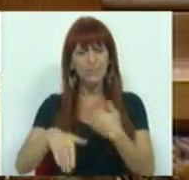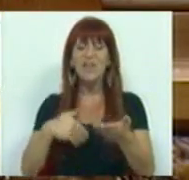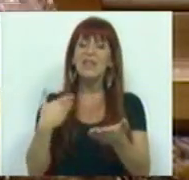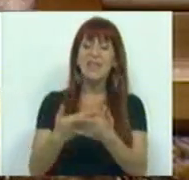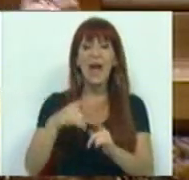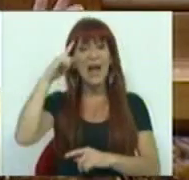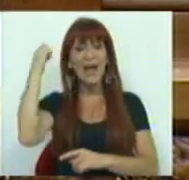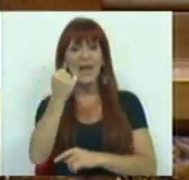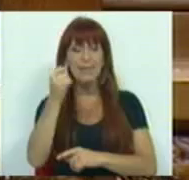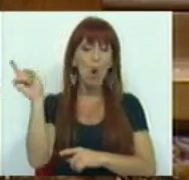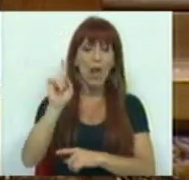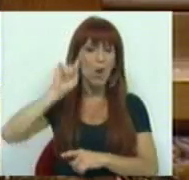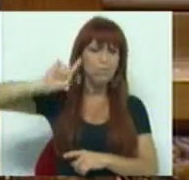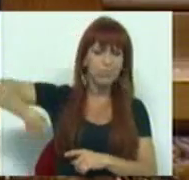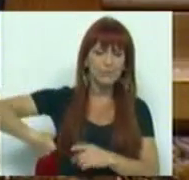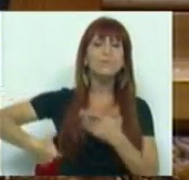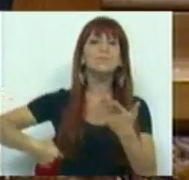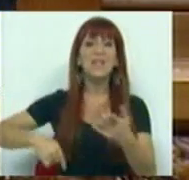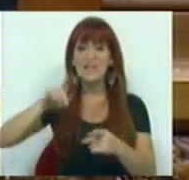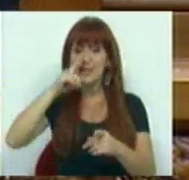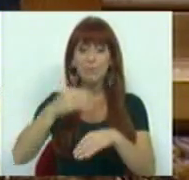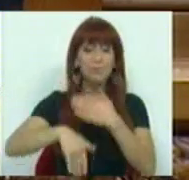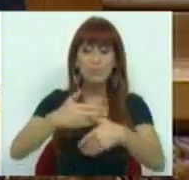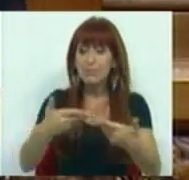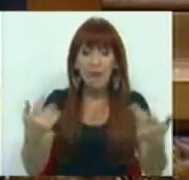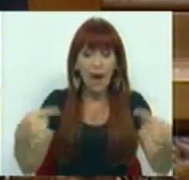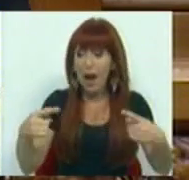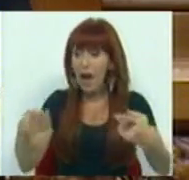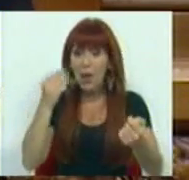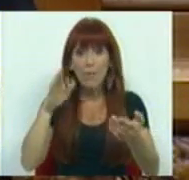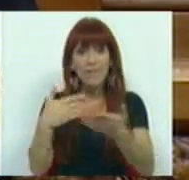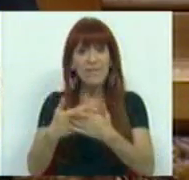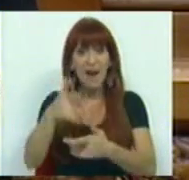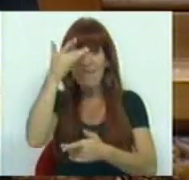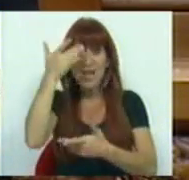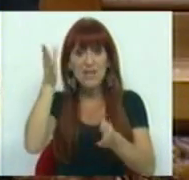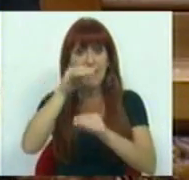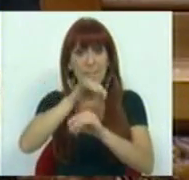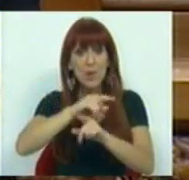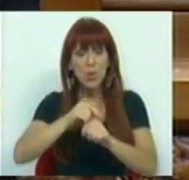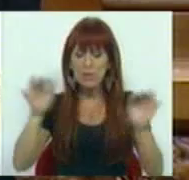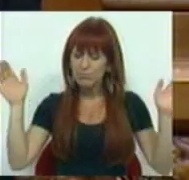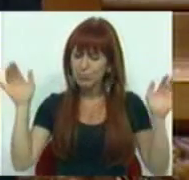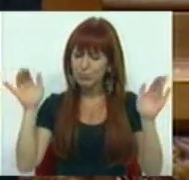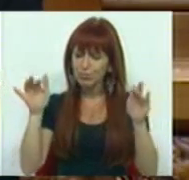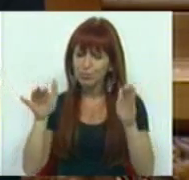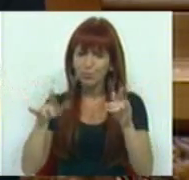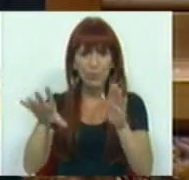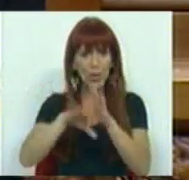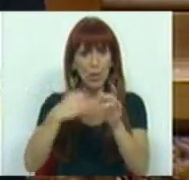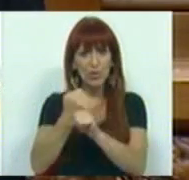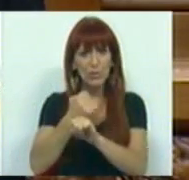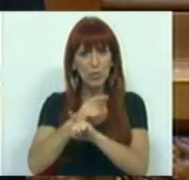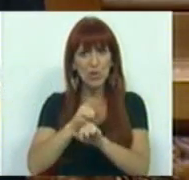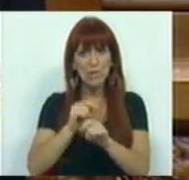um crime de desobediência. Se o mecanismo existisse, tornaria mais fácil a diminuição da precariedade